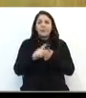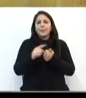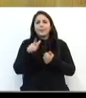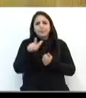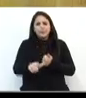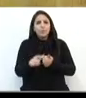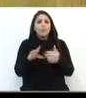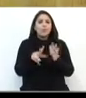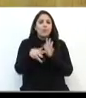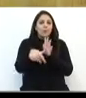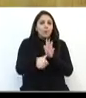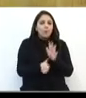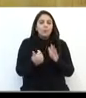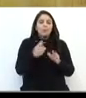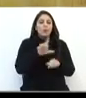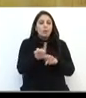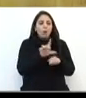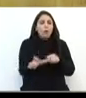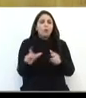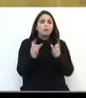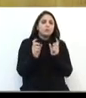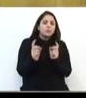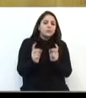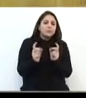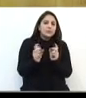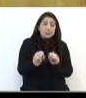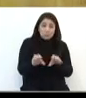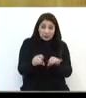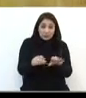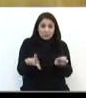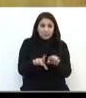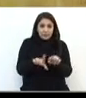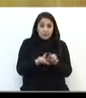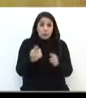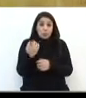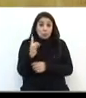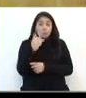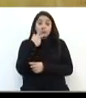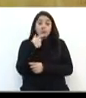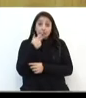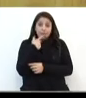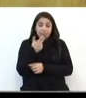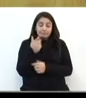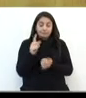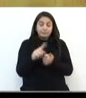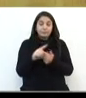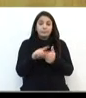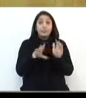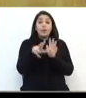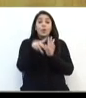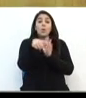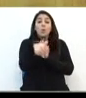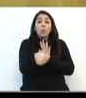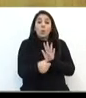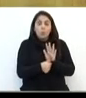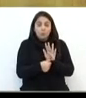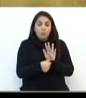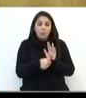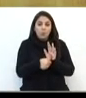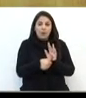financeiros e de ensino. E eu deixei por último o roubo a estabelecimentos comerciais, financeiros e de ensino,